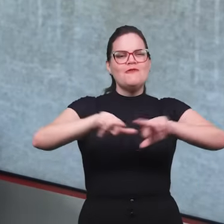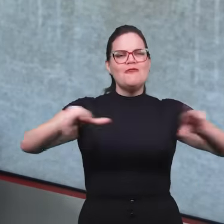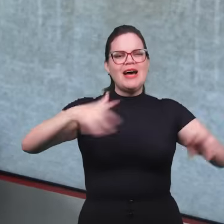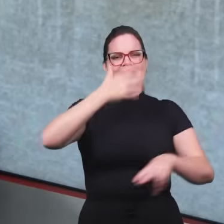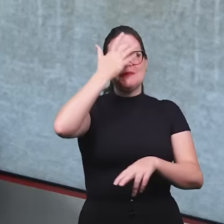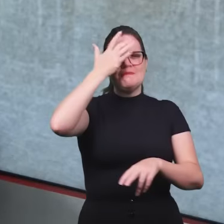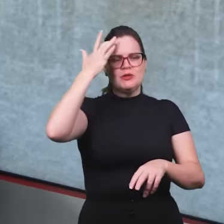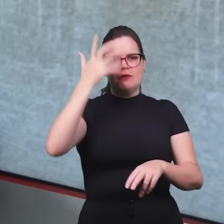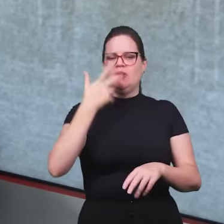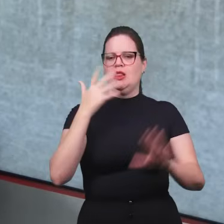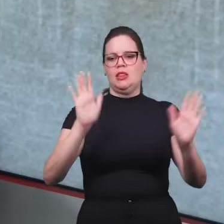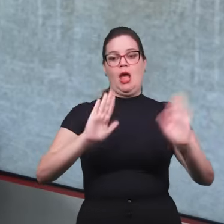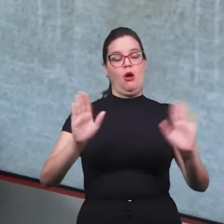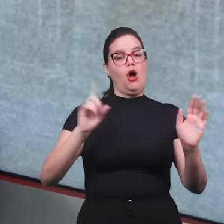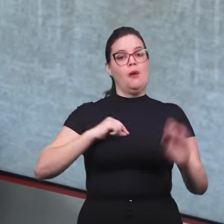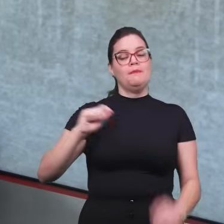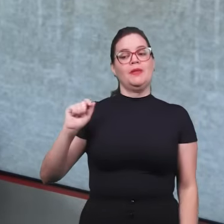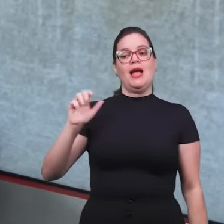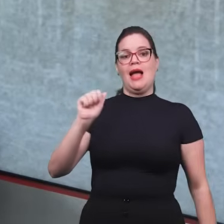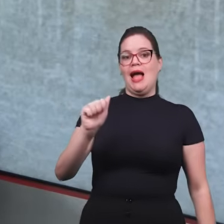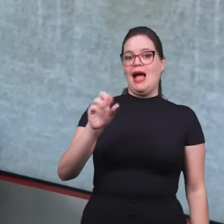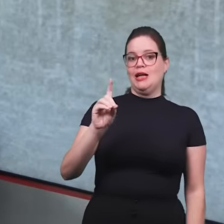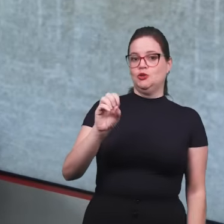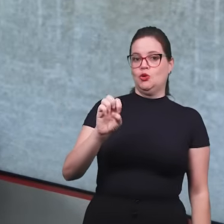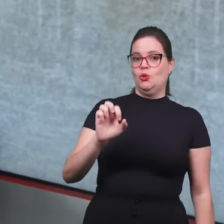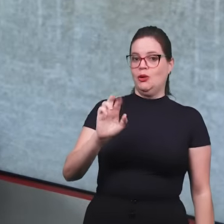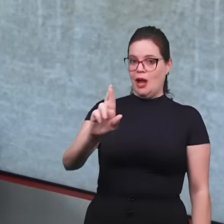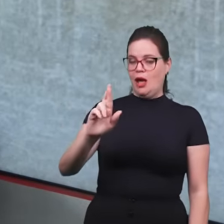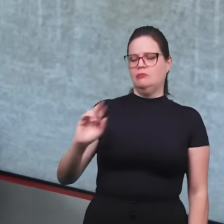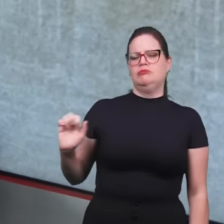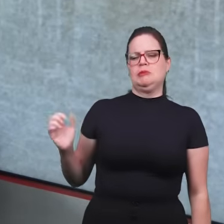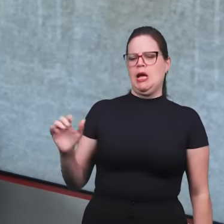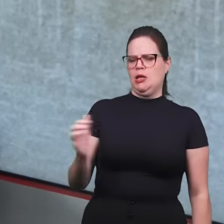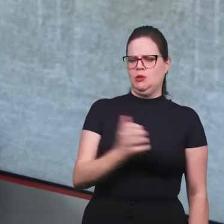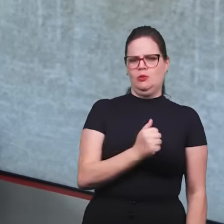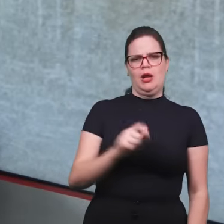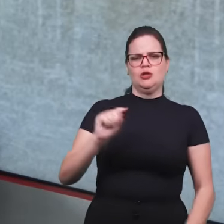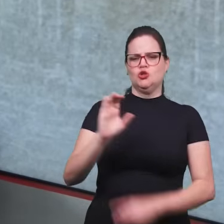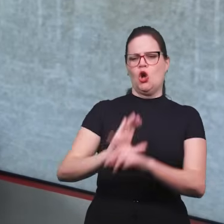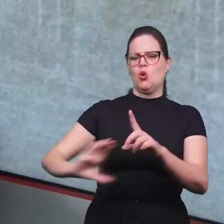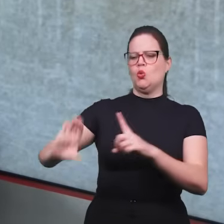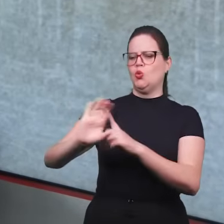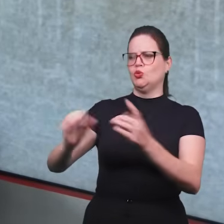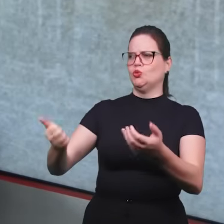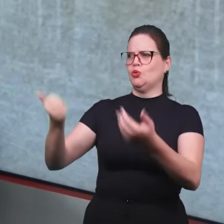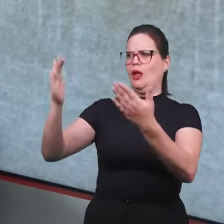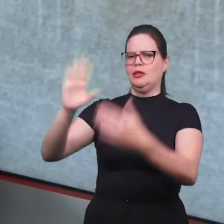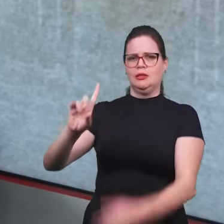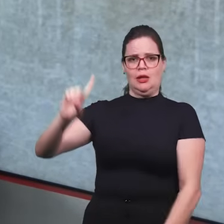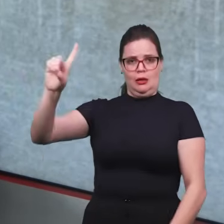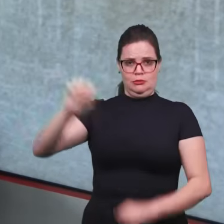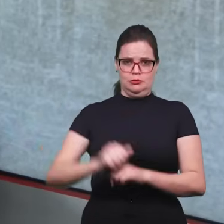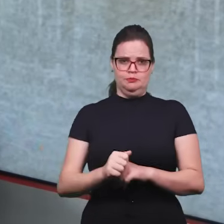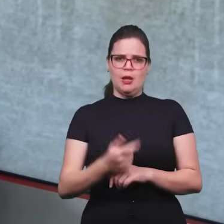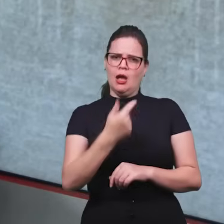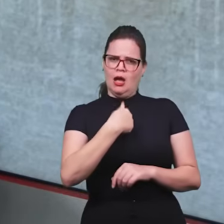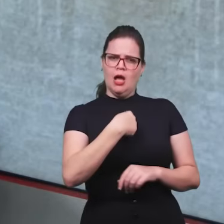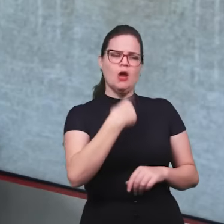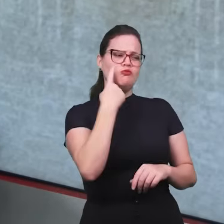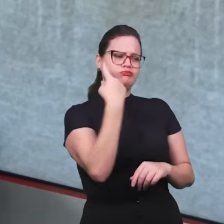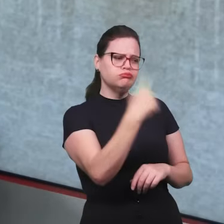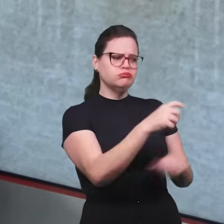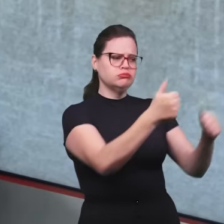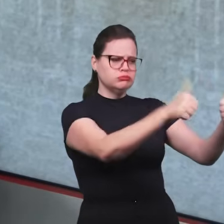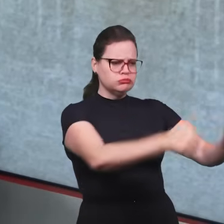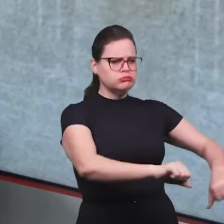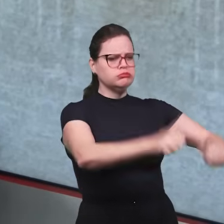clara entre os dois termos, entendendo que adorar é prestar culto somente a Deus, enquanto